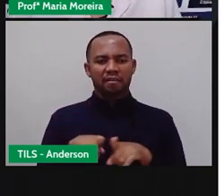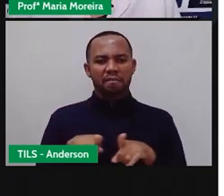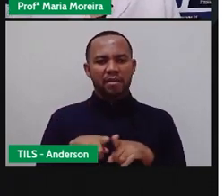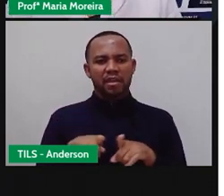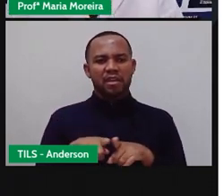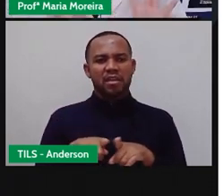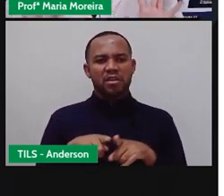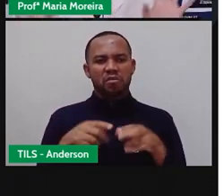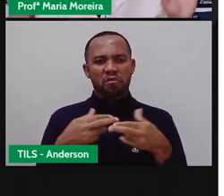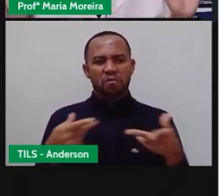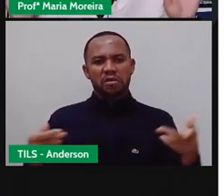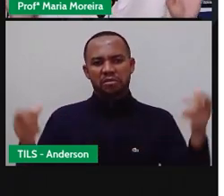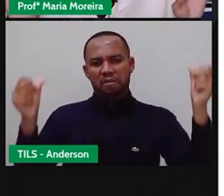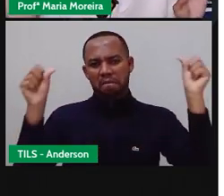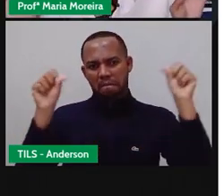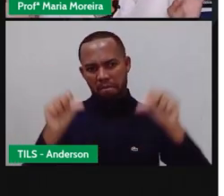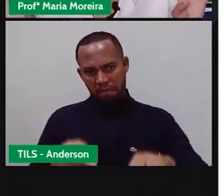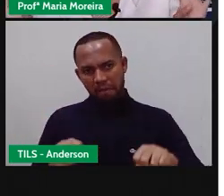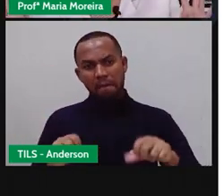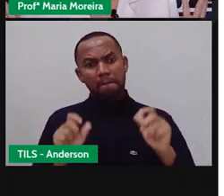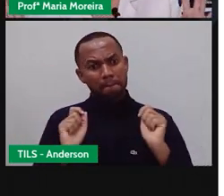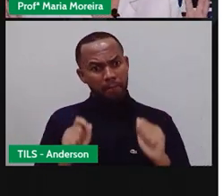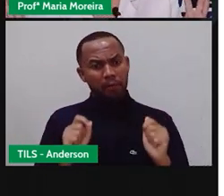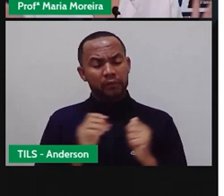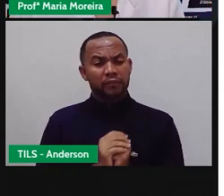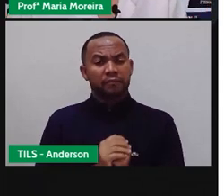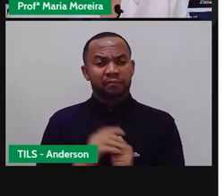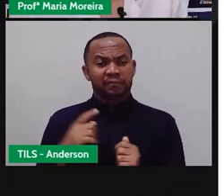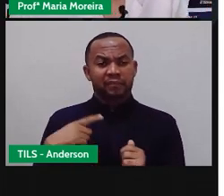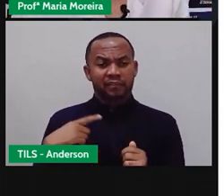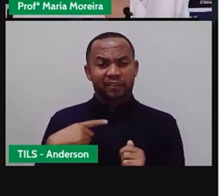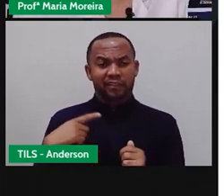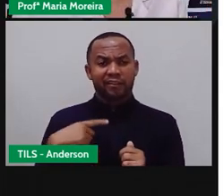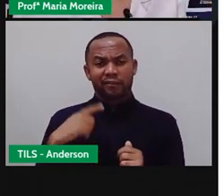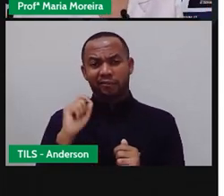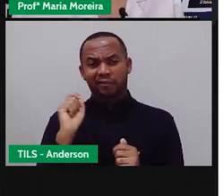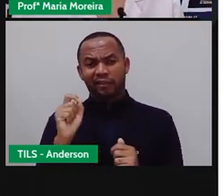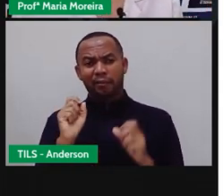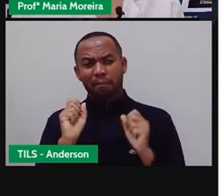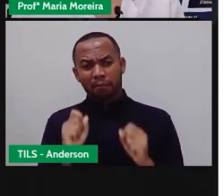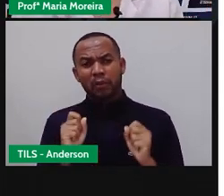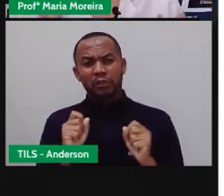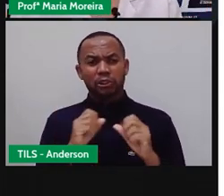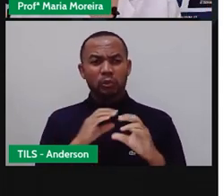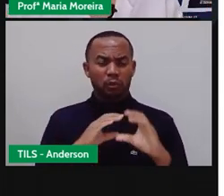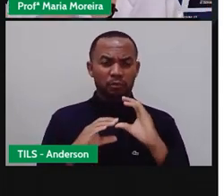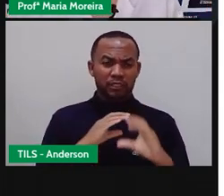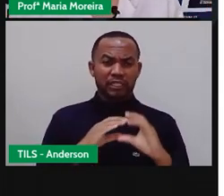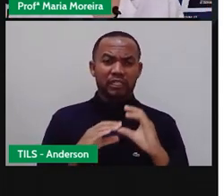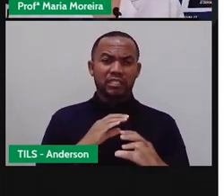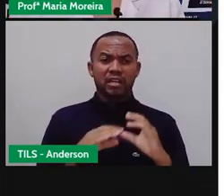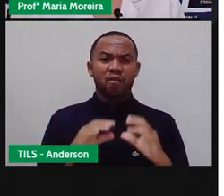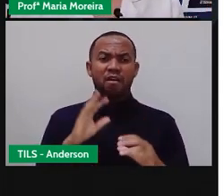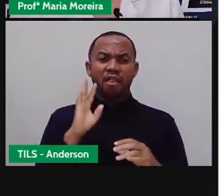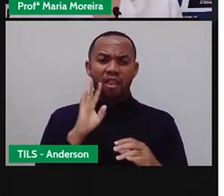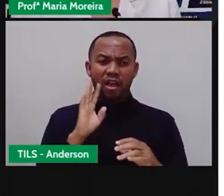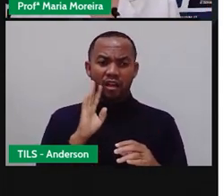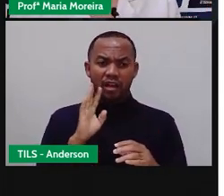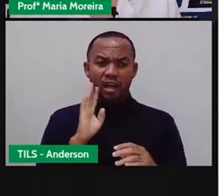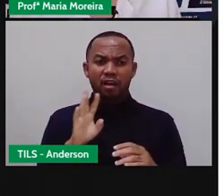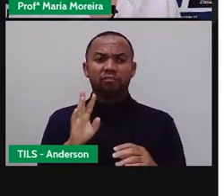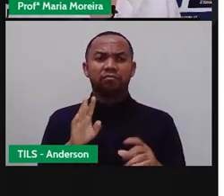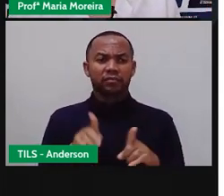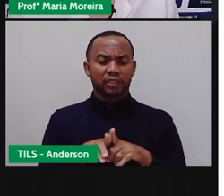bom a priori a gente já sabe que a gente pode se comunicar Então se a gente pode ser comunicar já é o que uma coisa